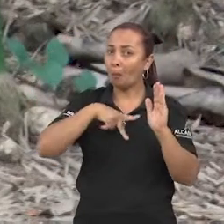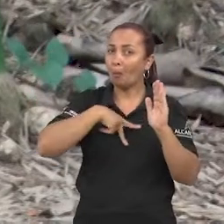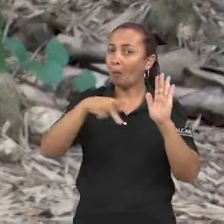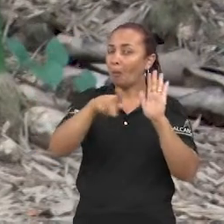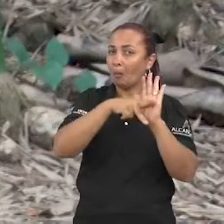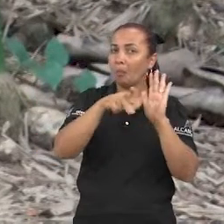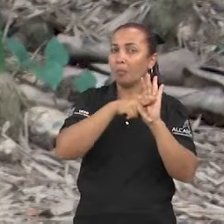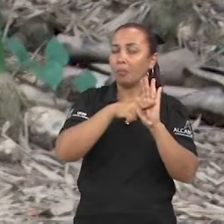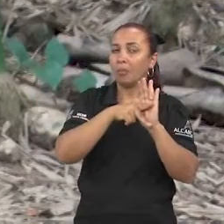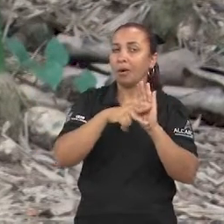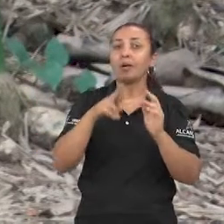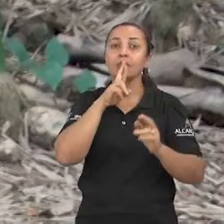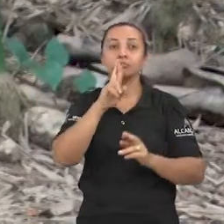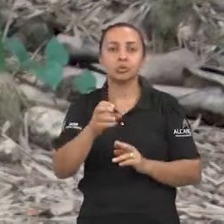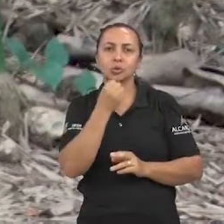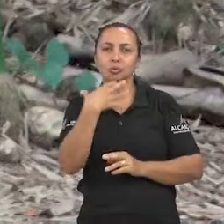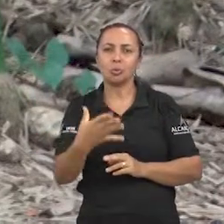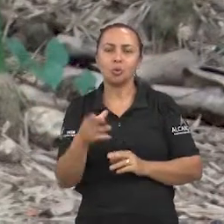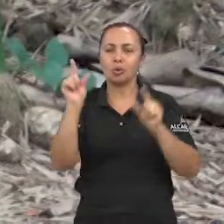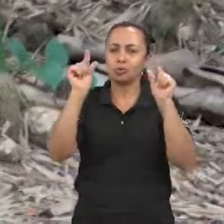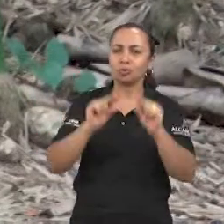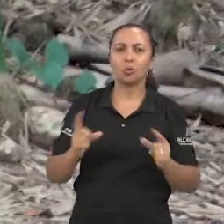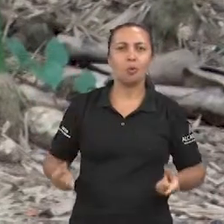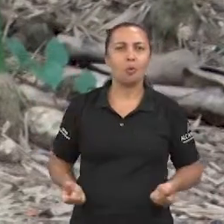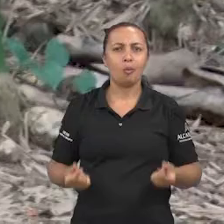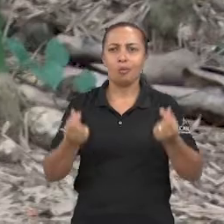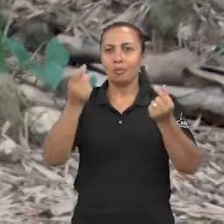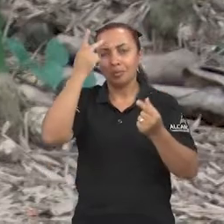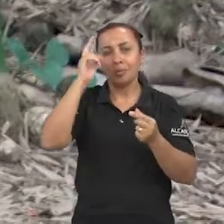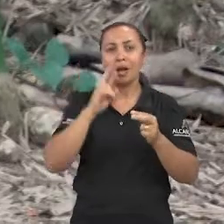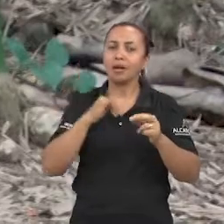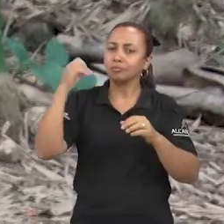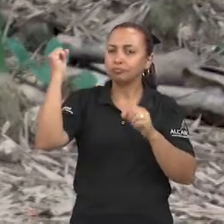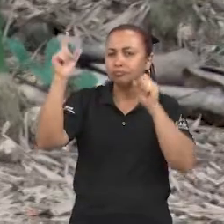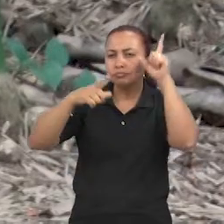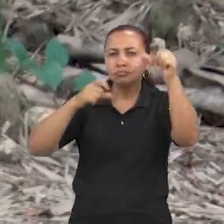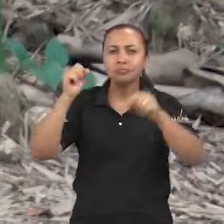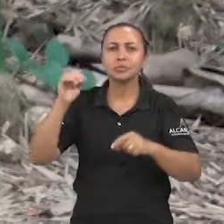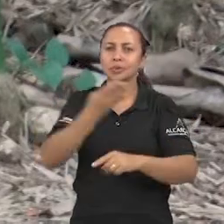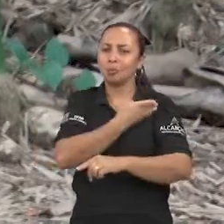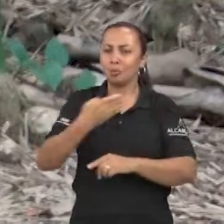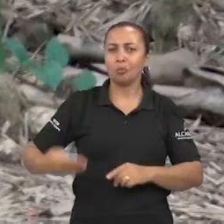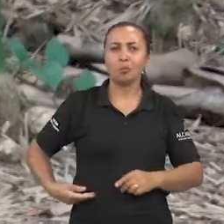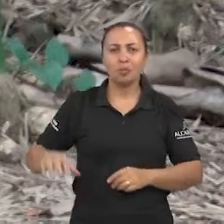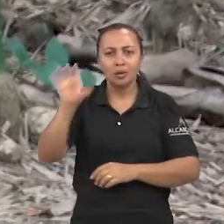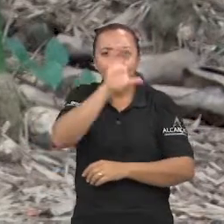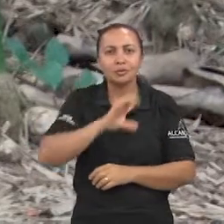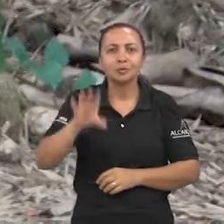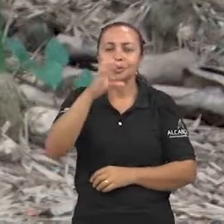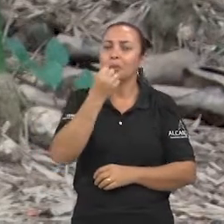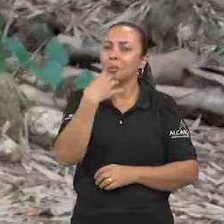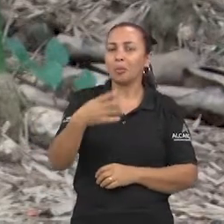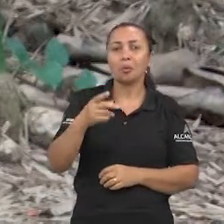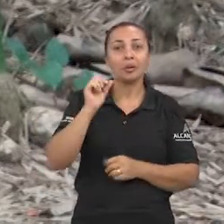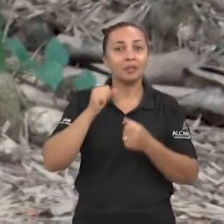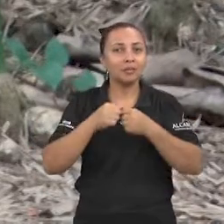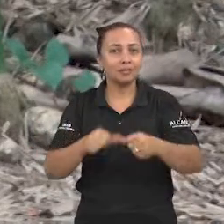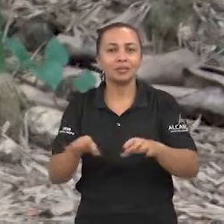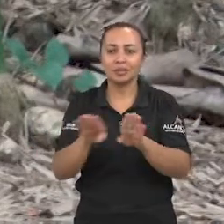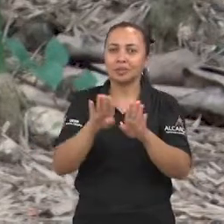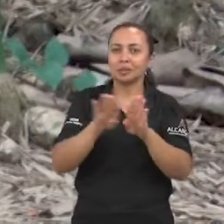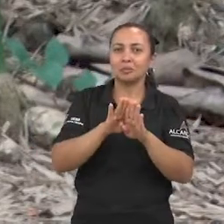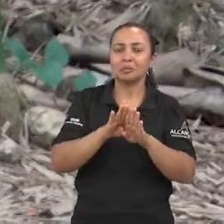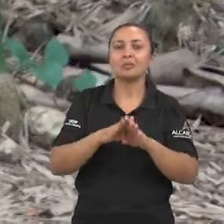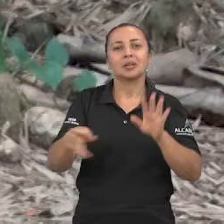solução eficaz e de baixo custo para a iluminação pública da região. A solução tem dado tão certo que será